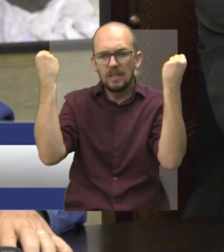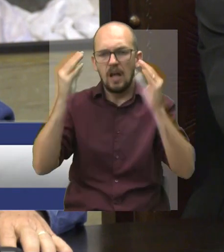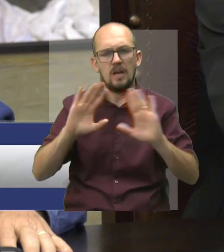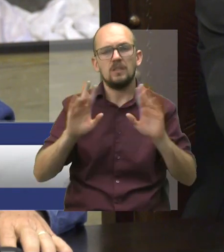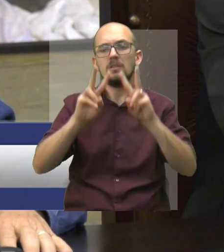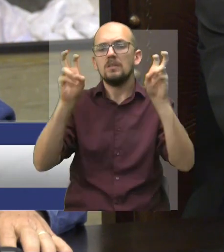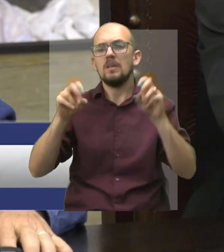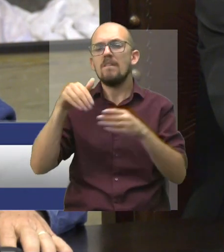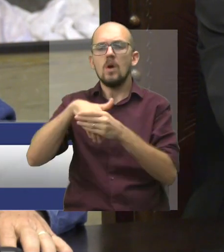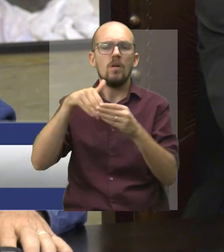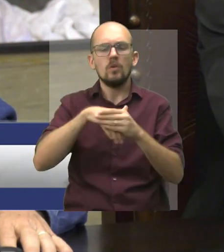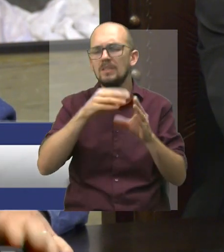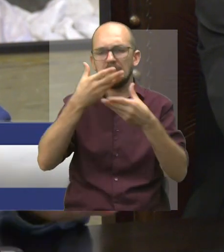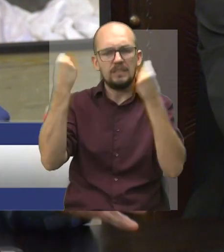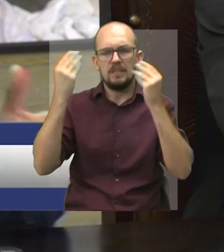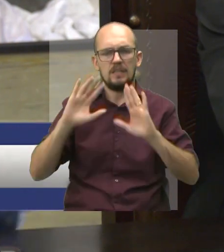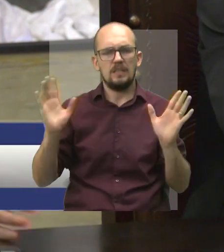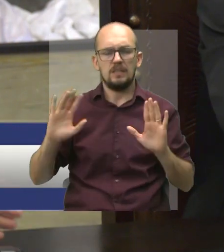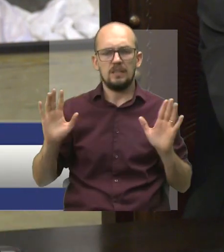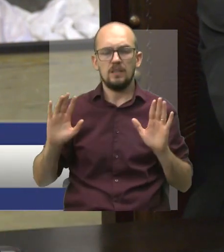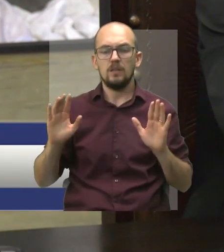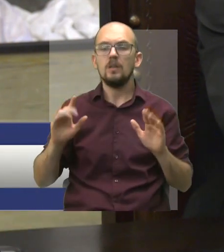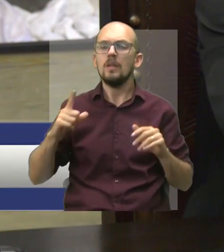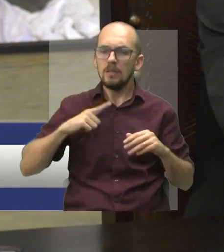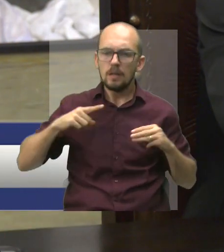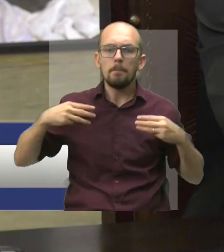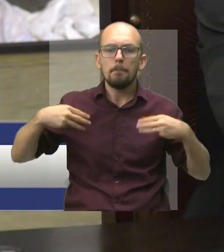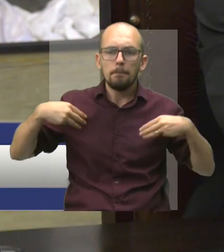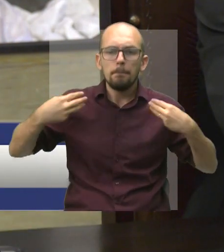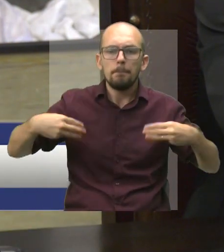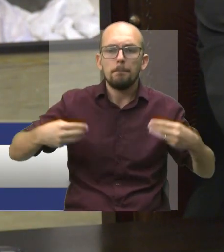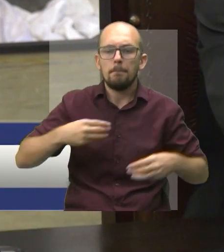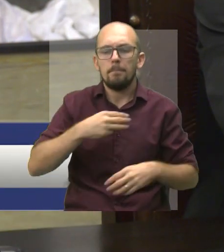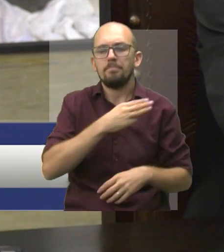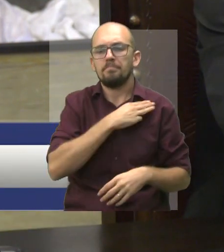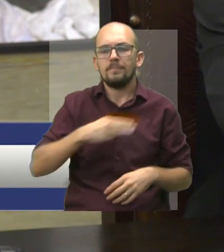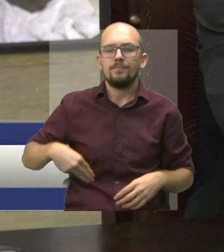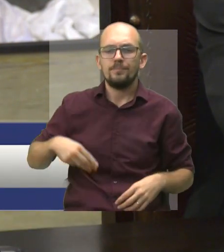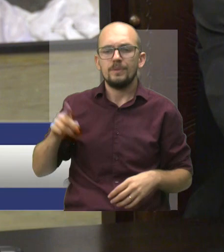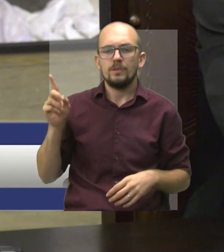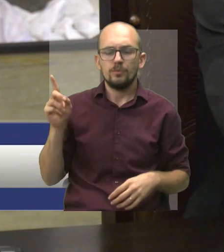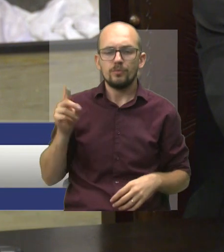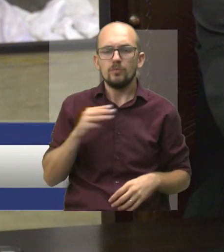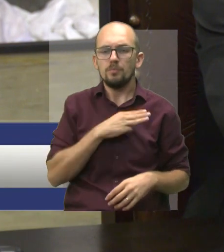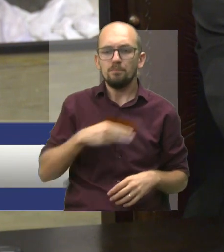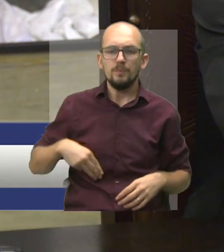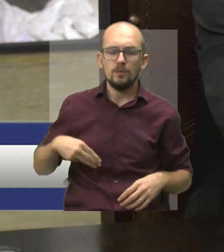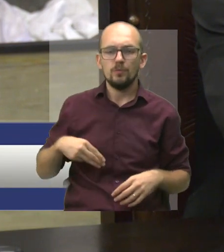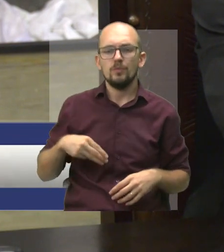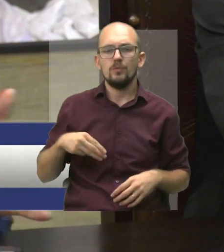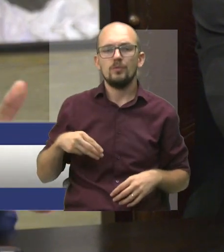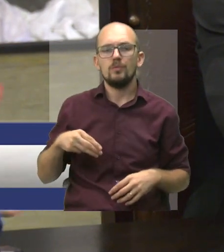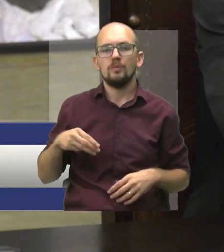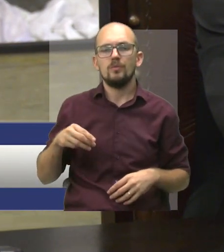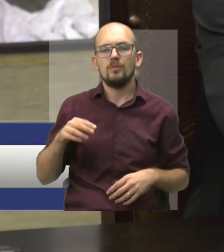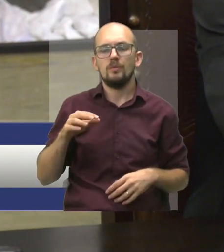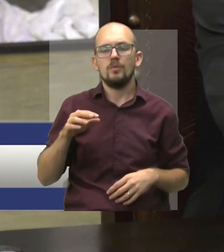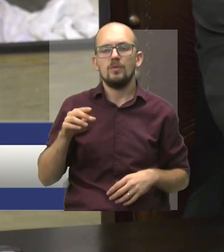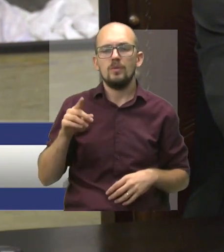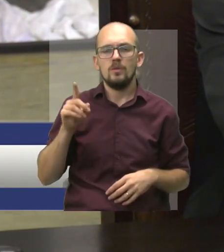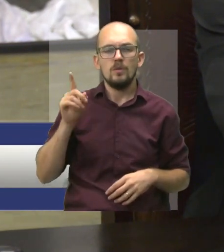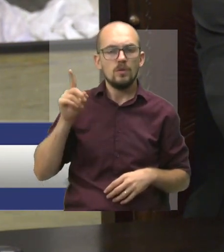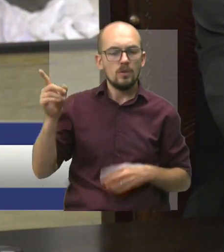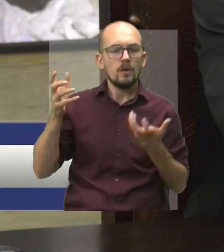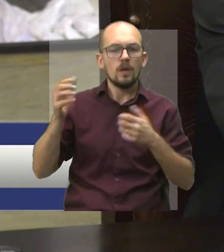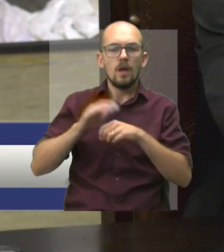isso. Né? Nós temos aí um ministro da Fazenda, que quer trazer um sistema